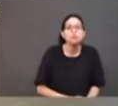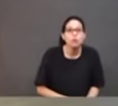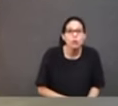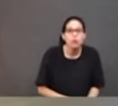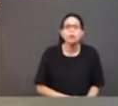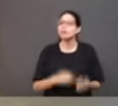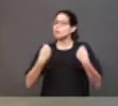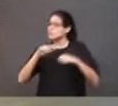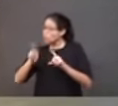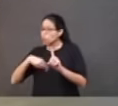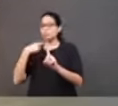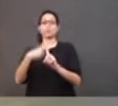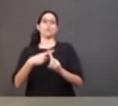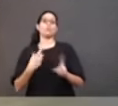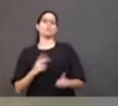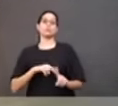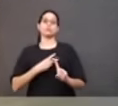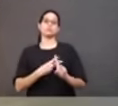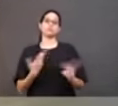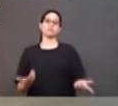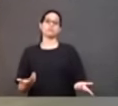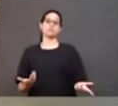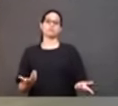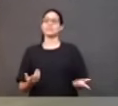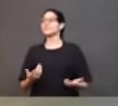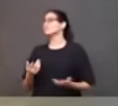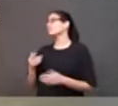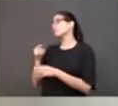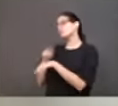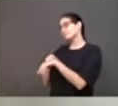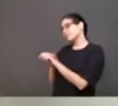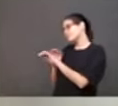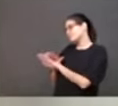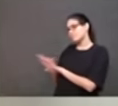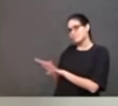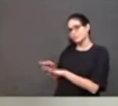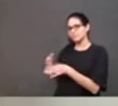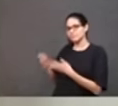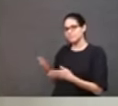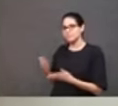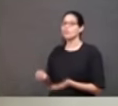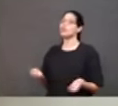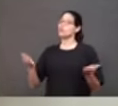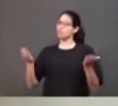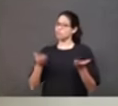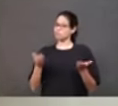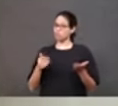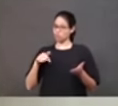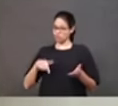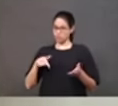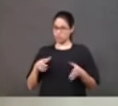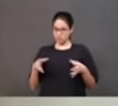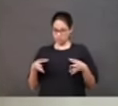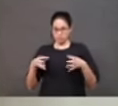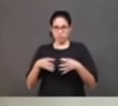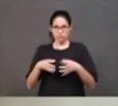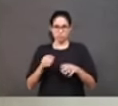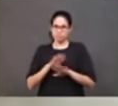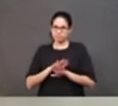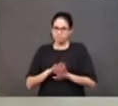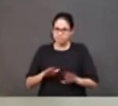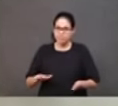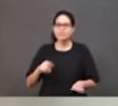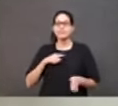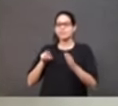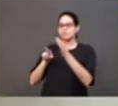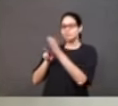Valder. Tempo esgotado. Nós damos, então, o encerramento desse segundo bloco, que foi desenvolvido aí com